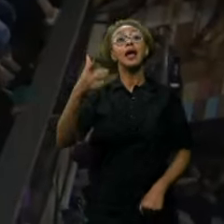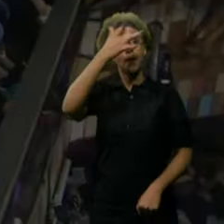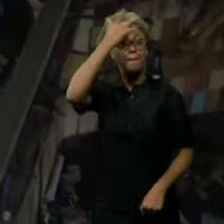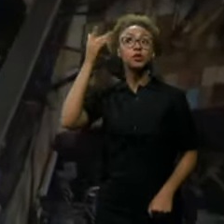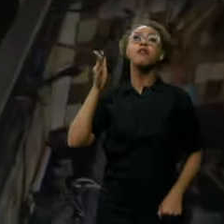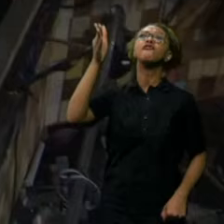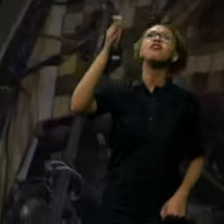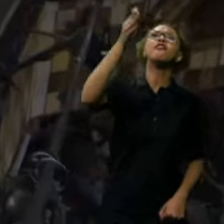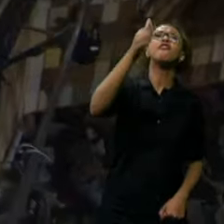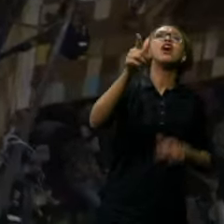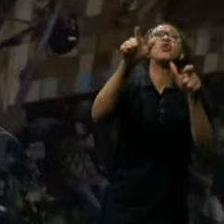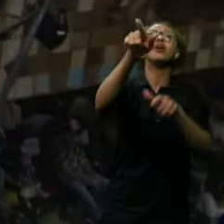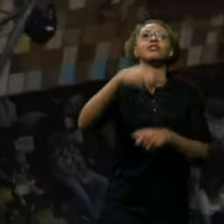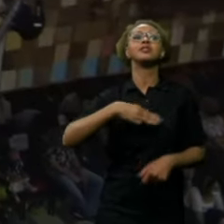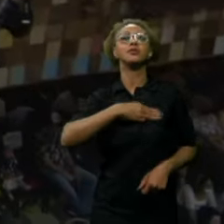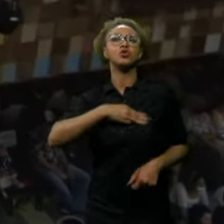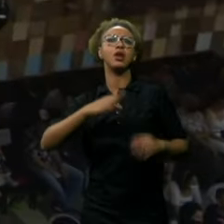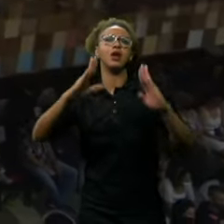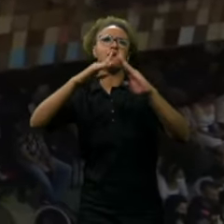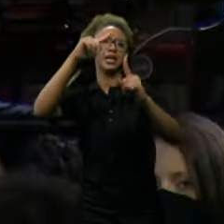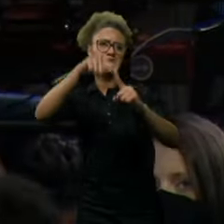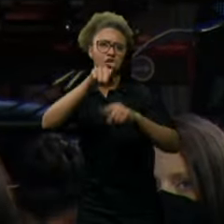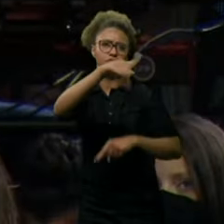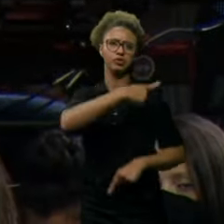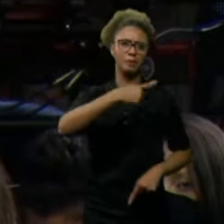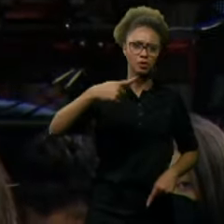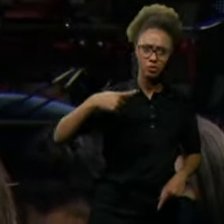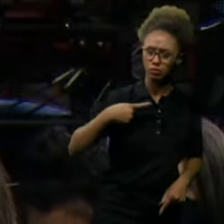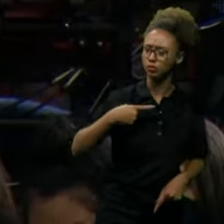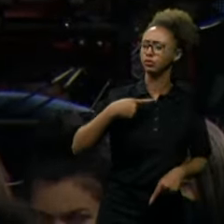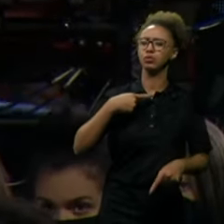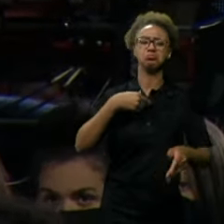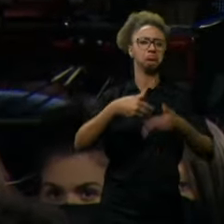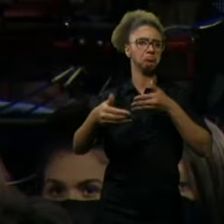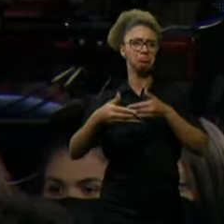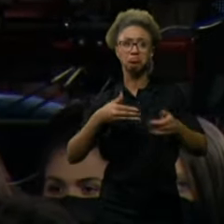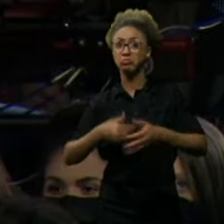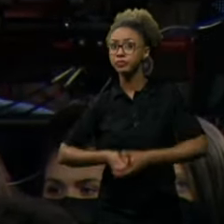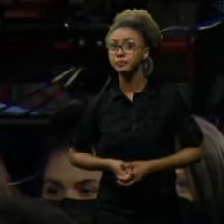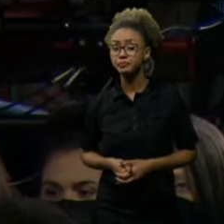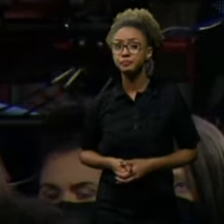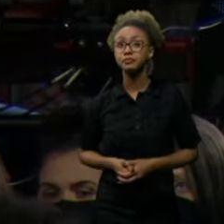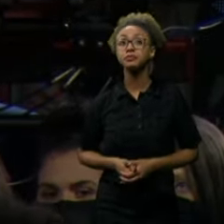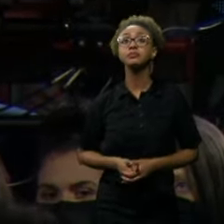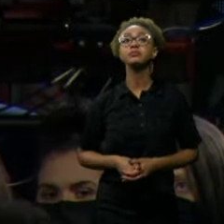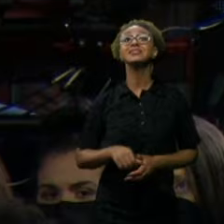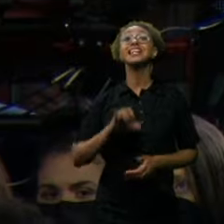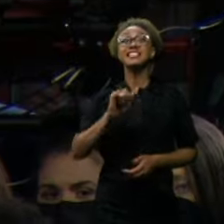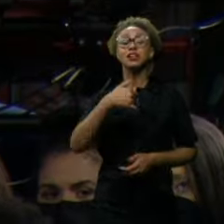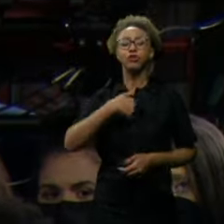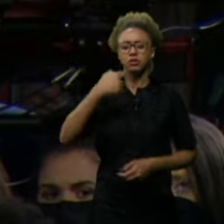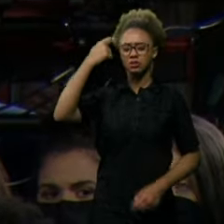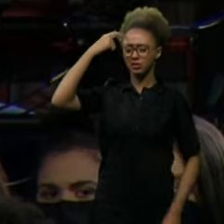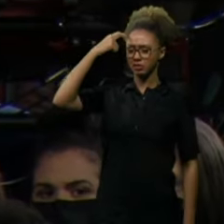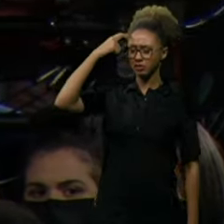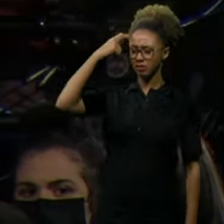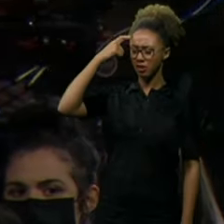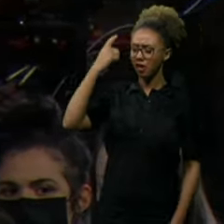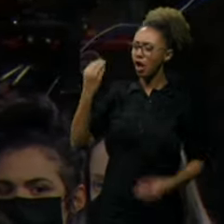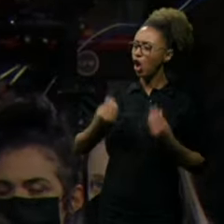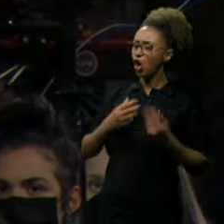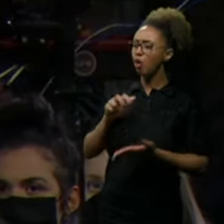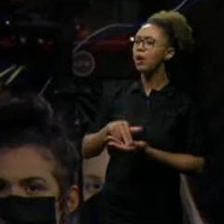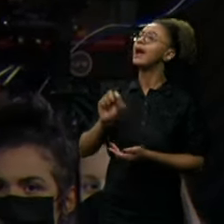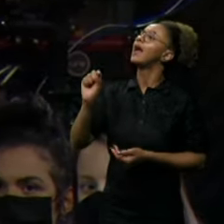lá na obra onde você missionário na igreja onde você é pastor pastora e quando você perguntar como é que você veio Quem te